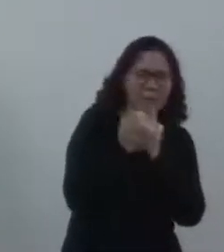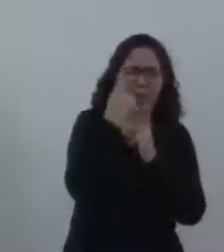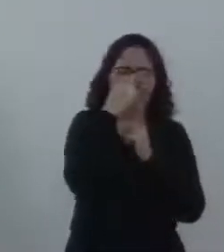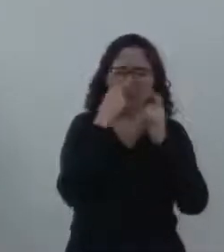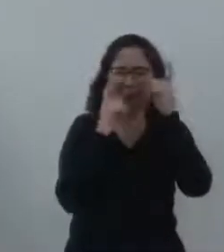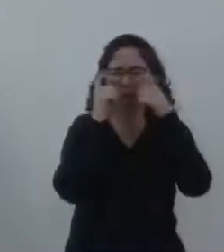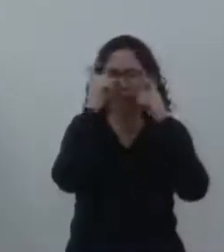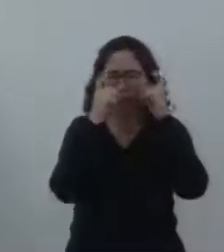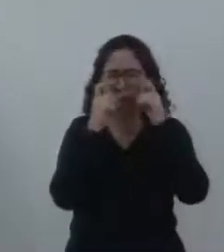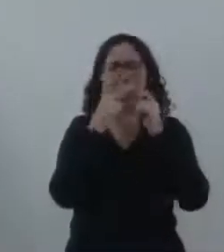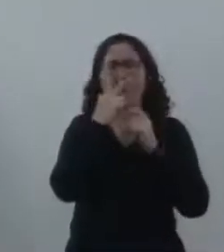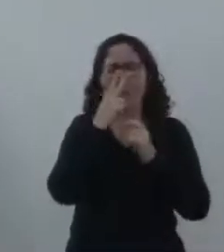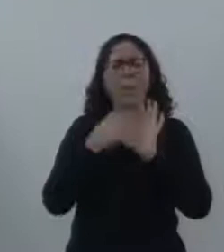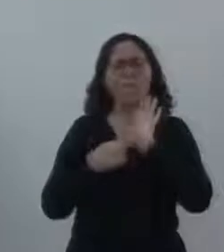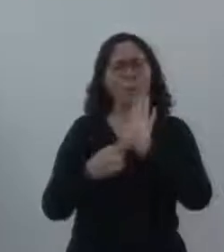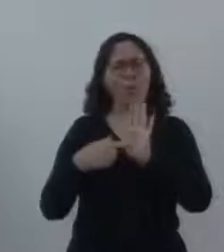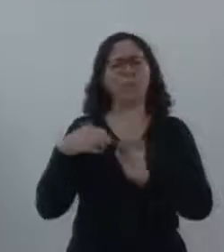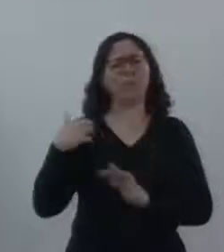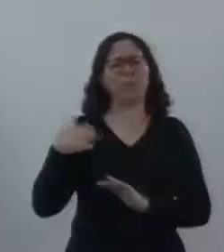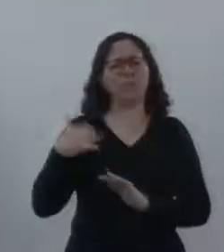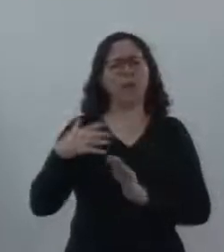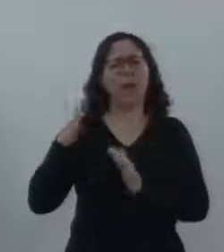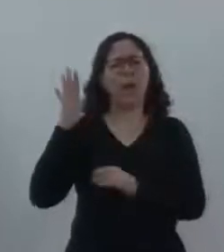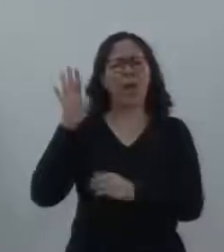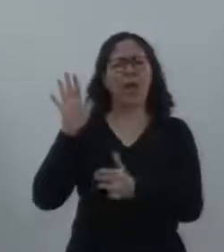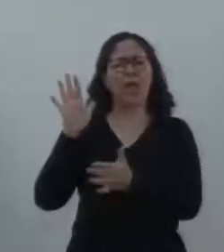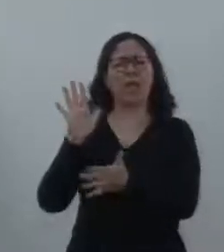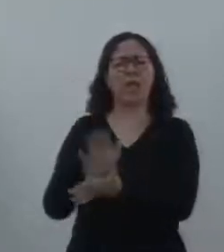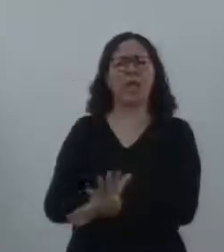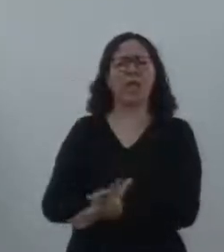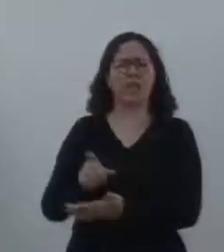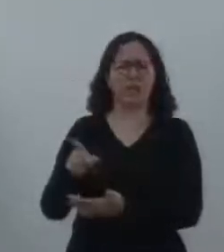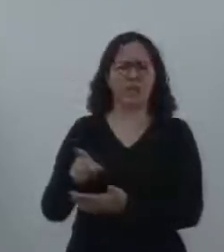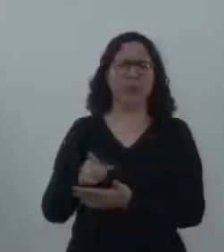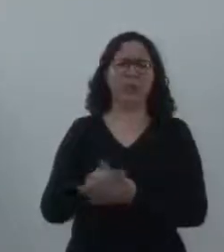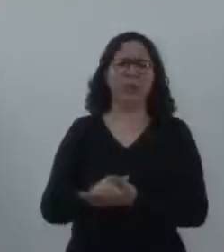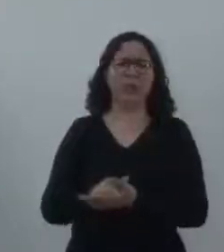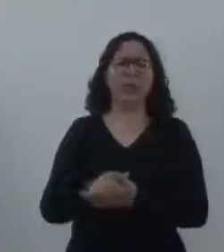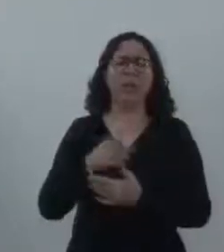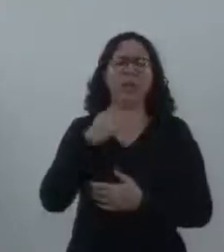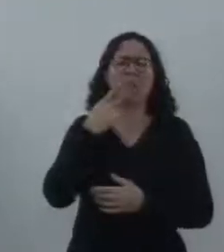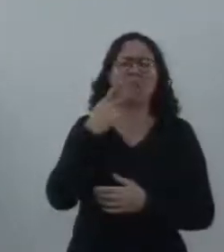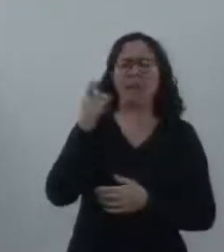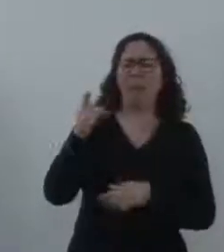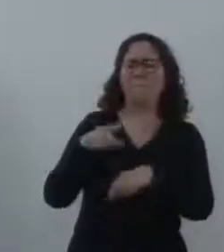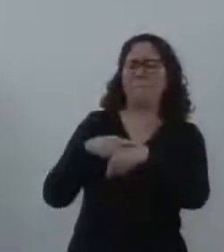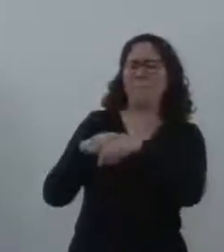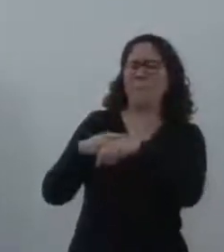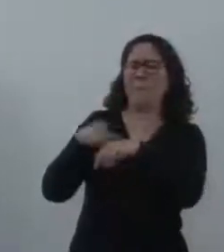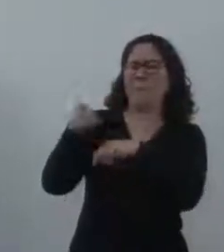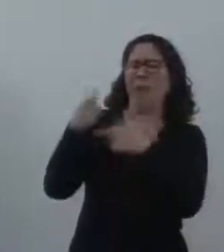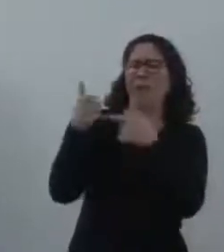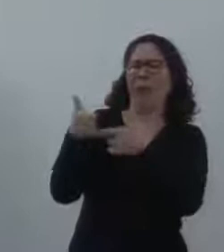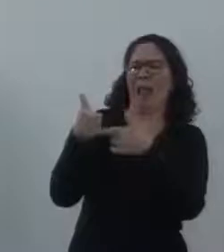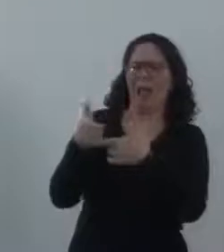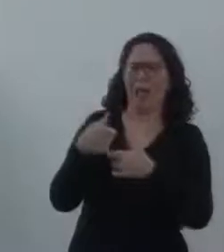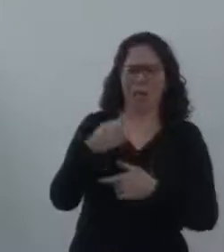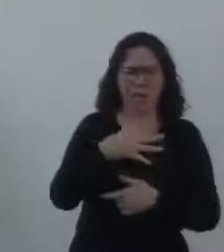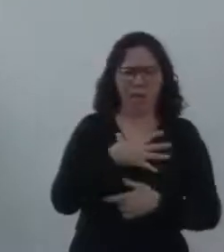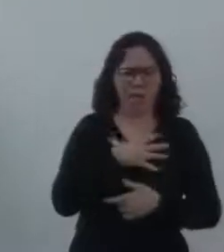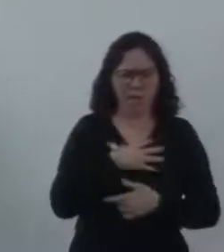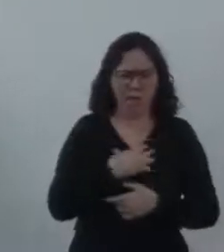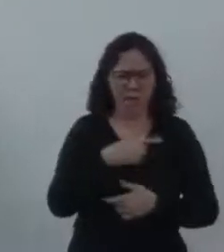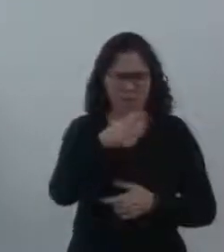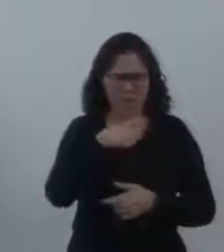ser desrespeitosas. Como que a gente favorece isso? Não classificar o outro pela cor da pele. Se o seu filho ou sua filha